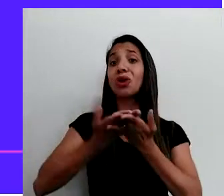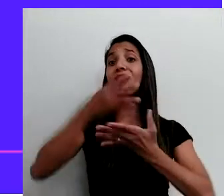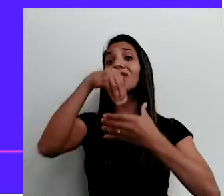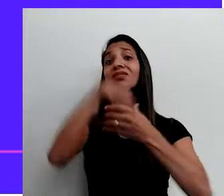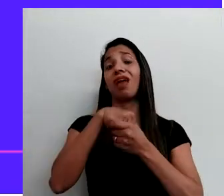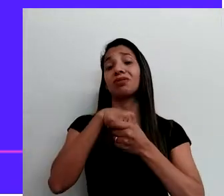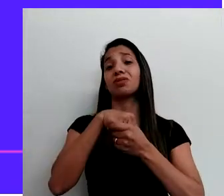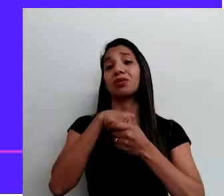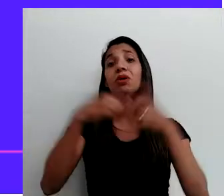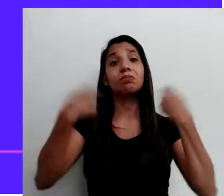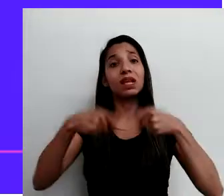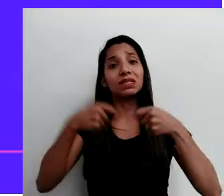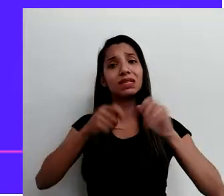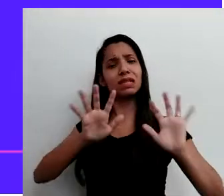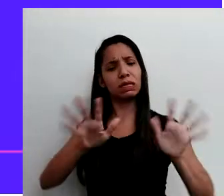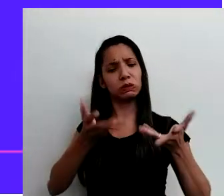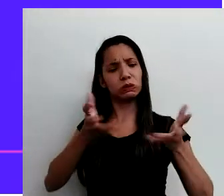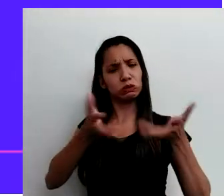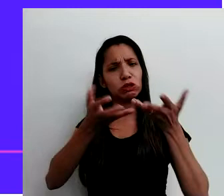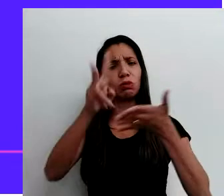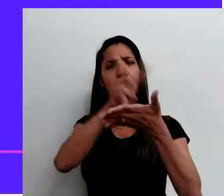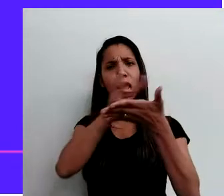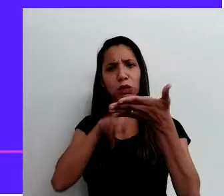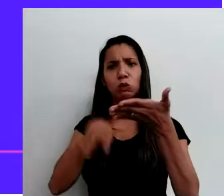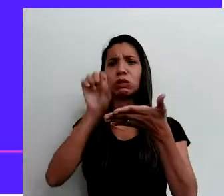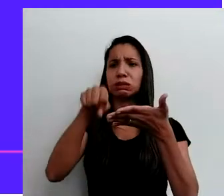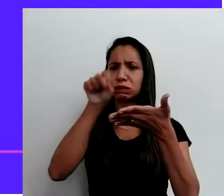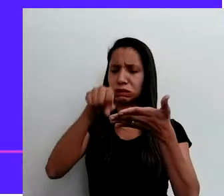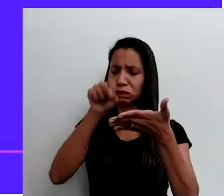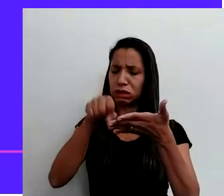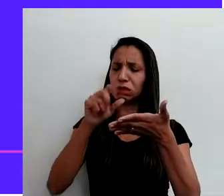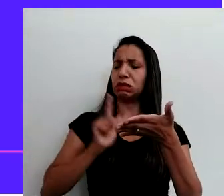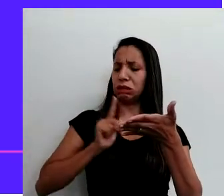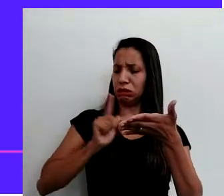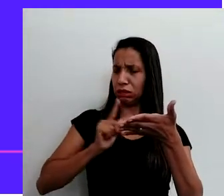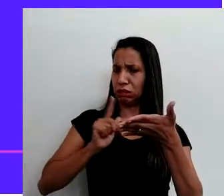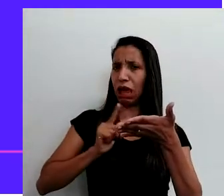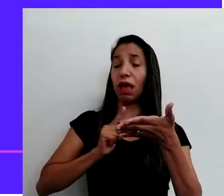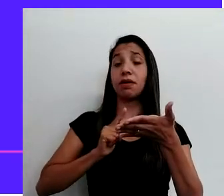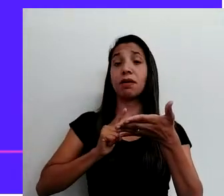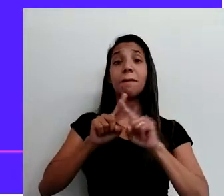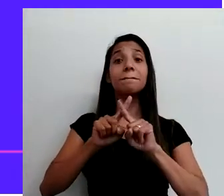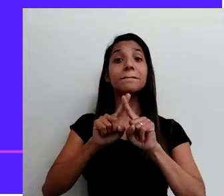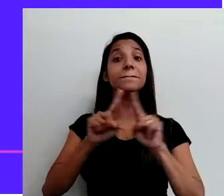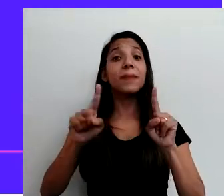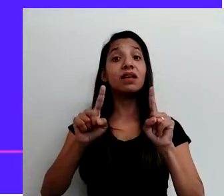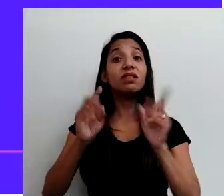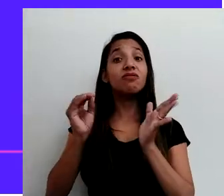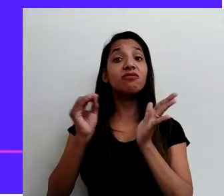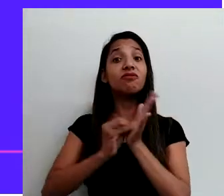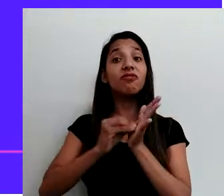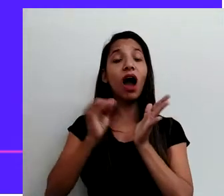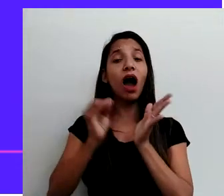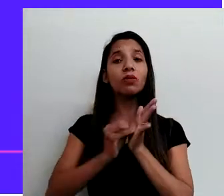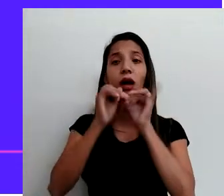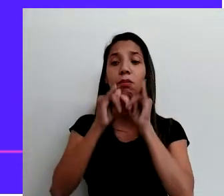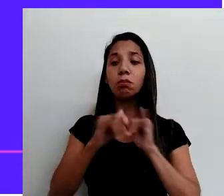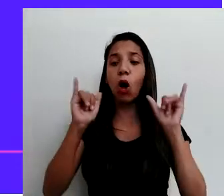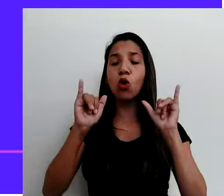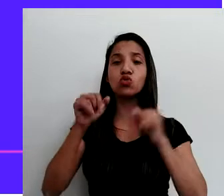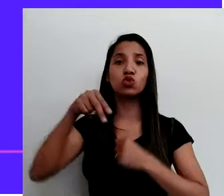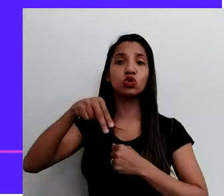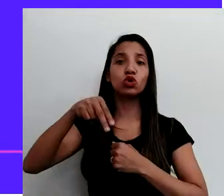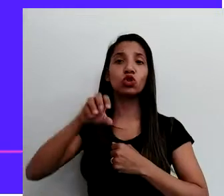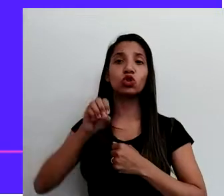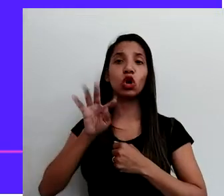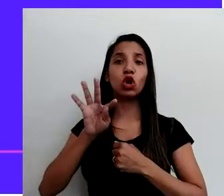da leitura, né? As escolas trabalham muito o estímulo da leitura, mas não da notícia. A gente ainda não entende a